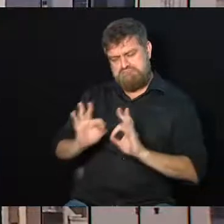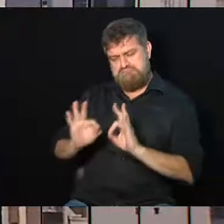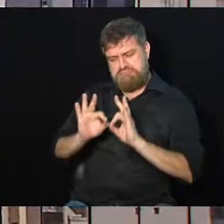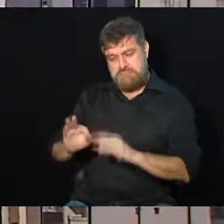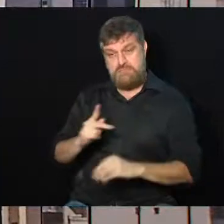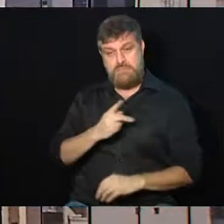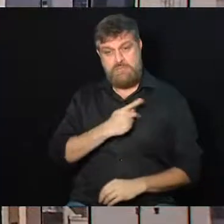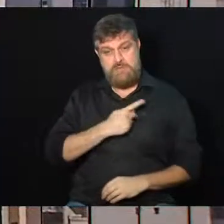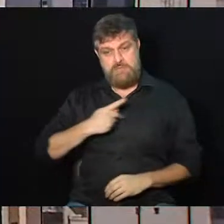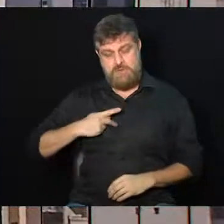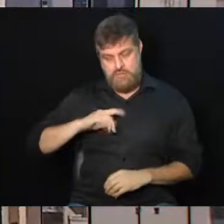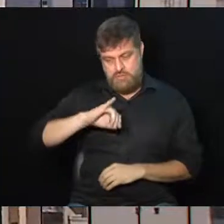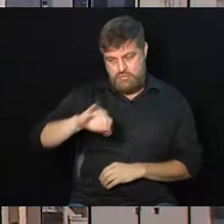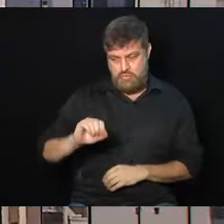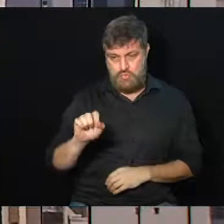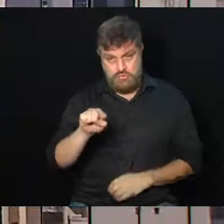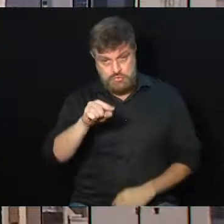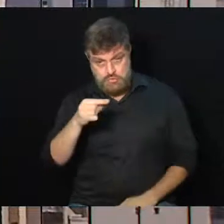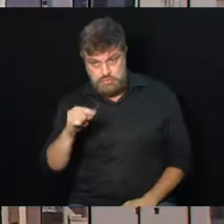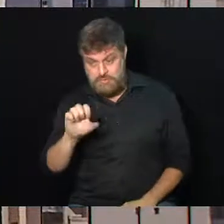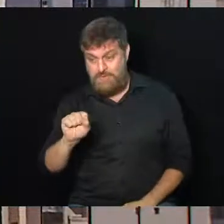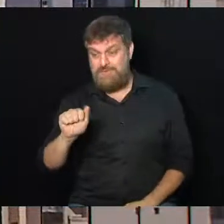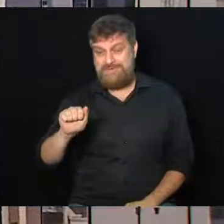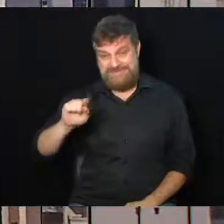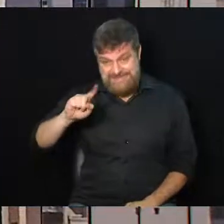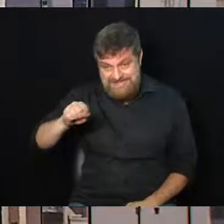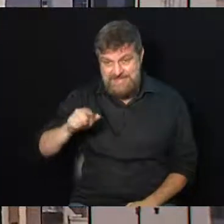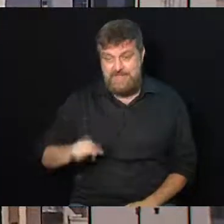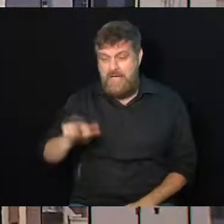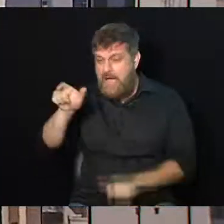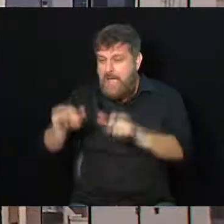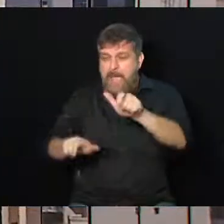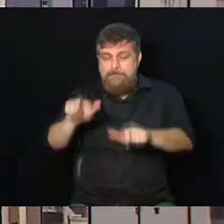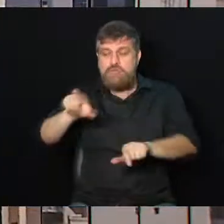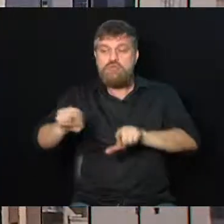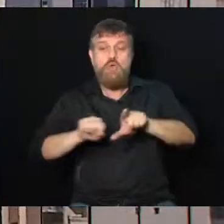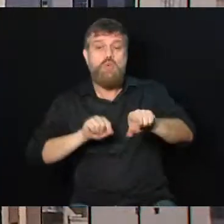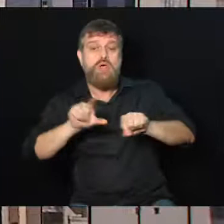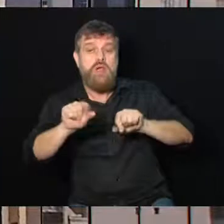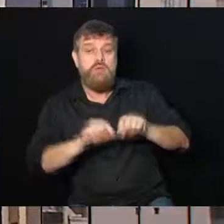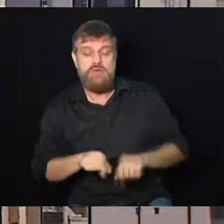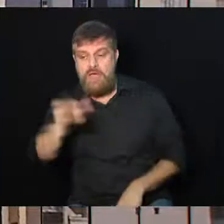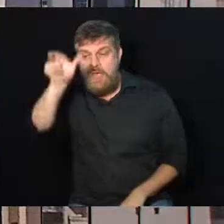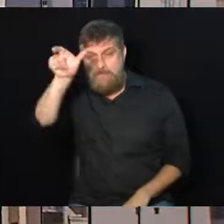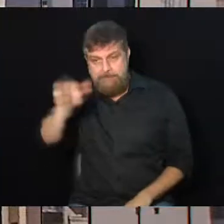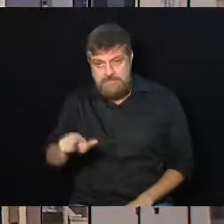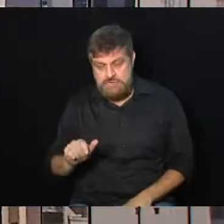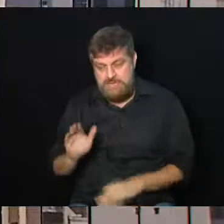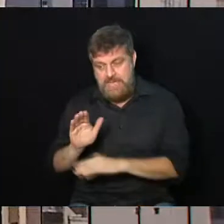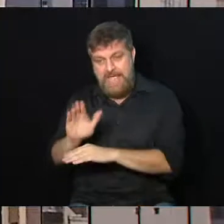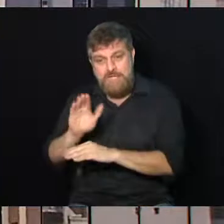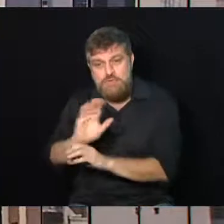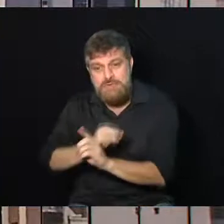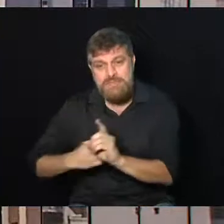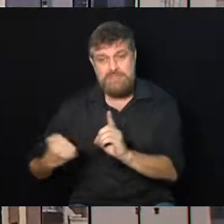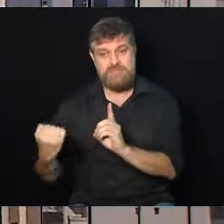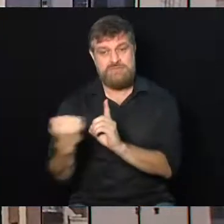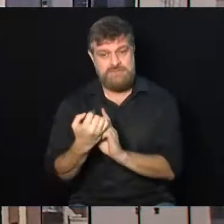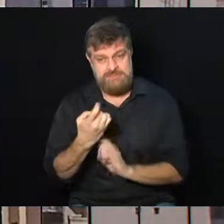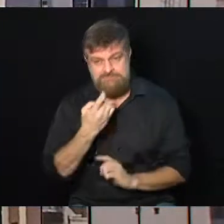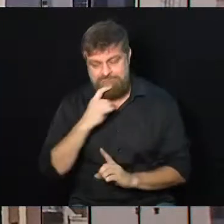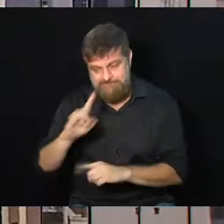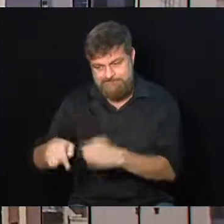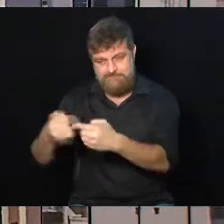pastor João Batista Martins de Sá, que é concedido a personalidades que contribuem para a ação social aqui no